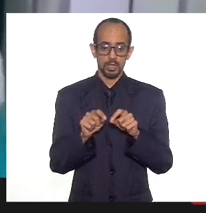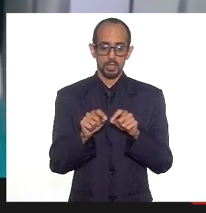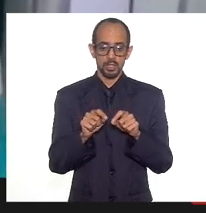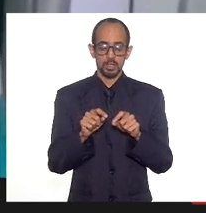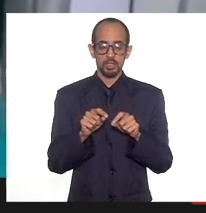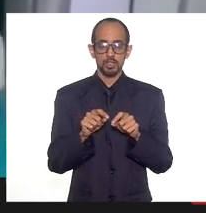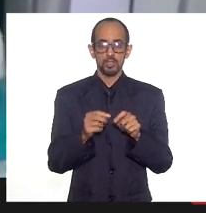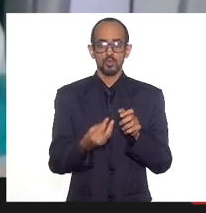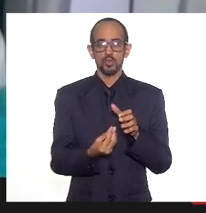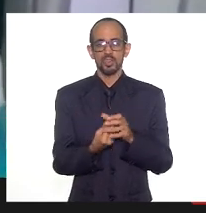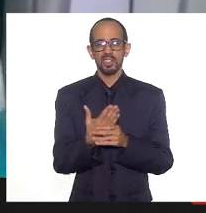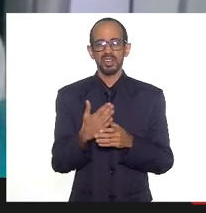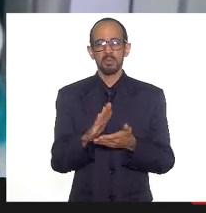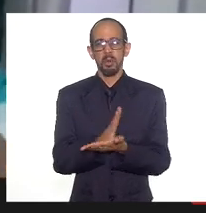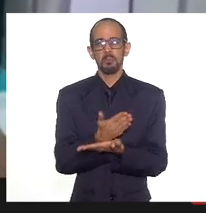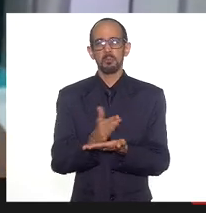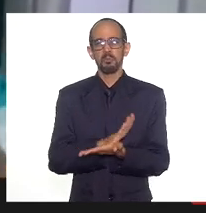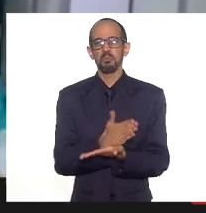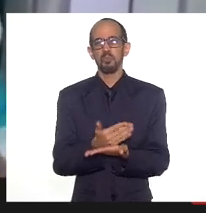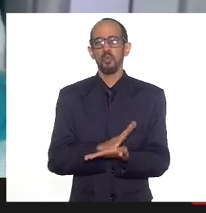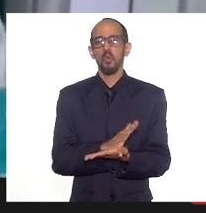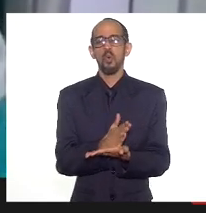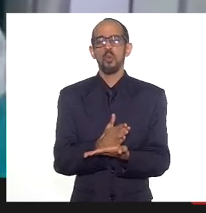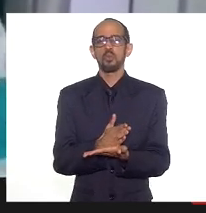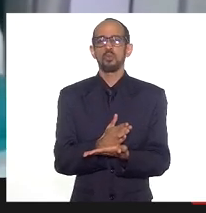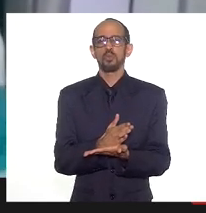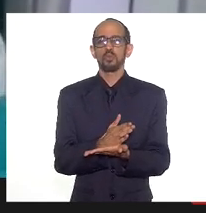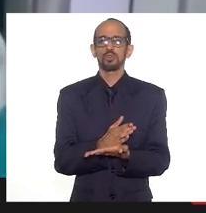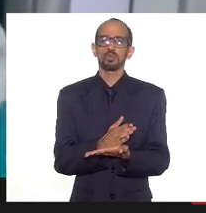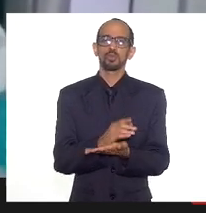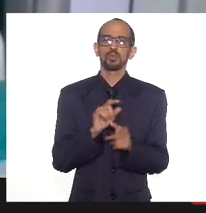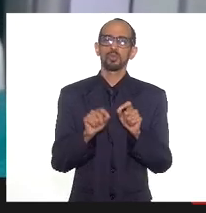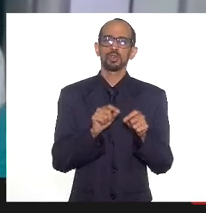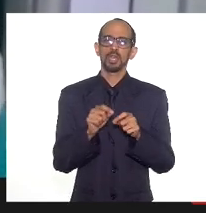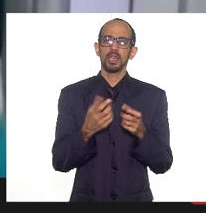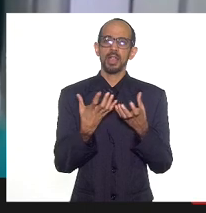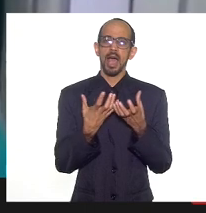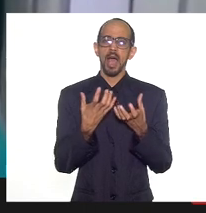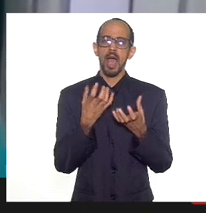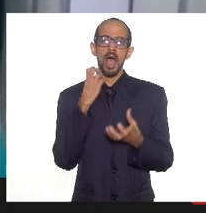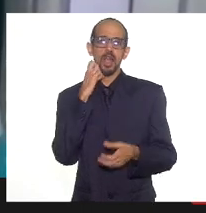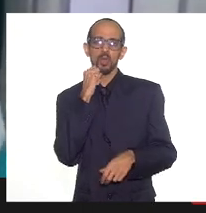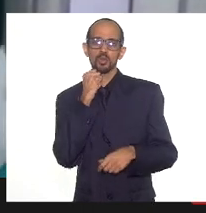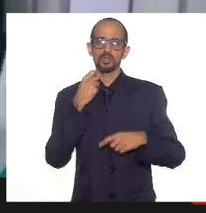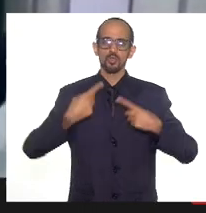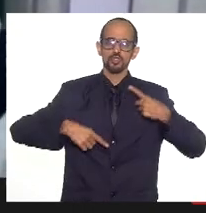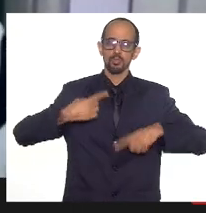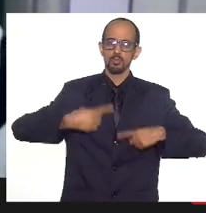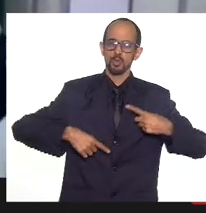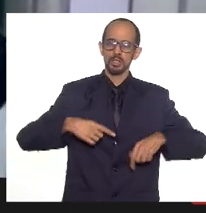perturba, quando não compromete, a adoção de políticas, estratégias em relação